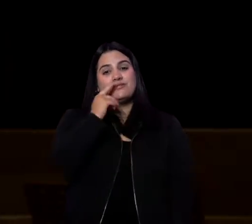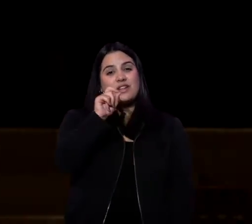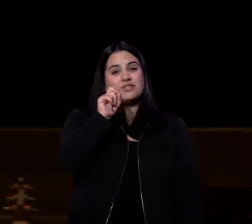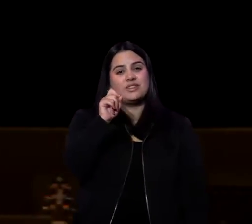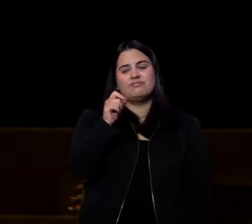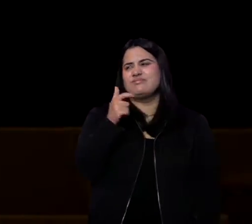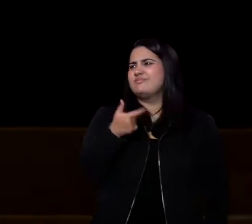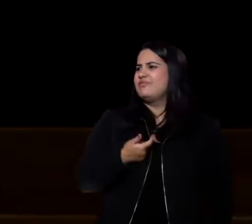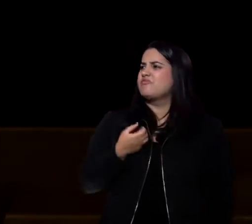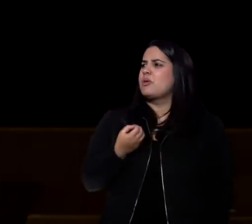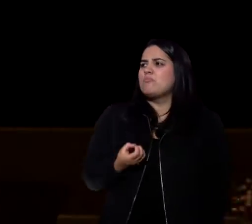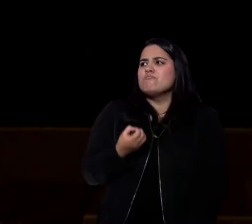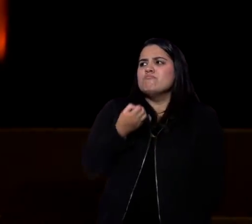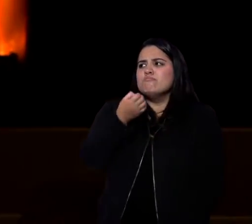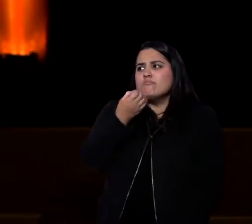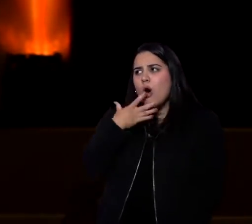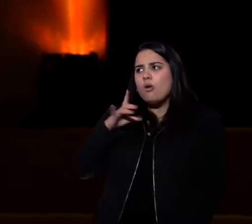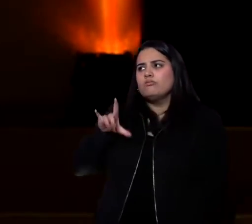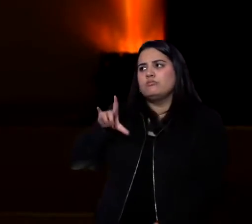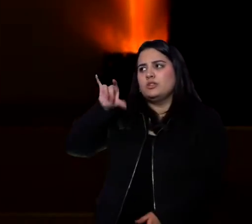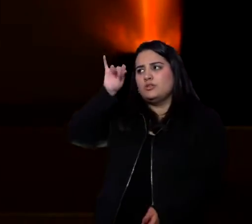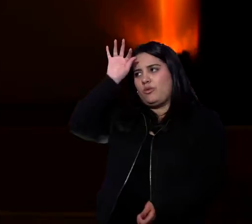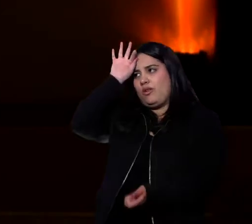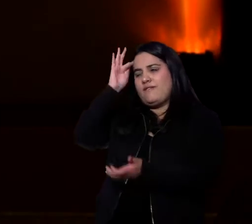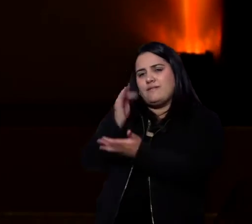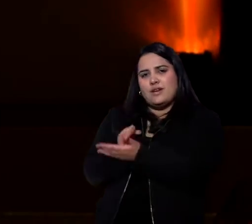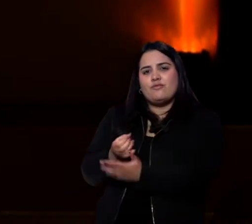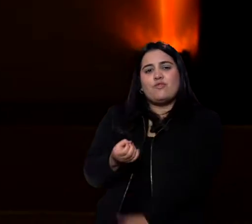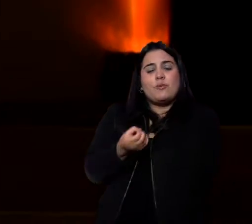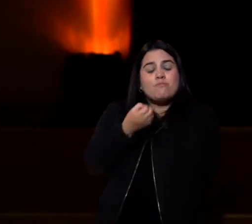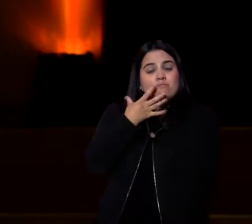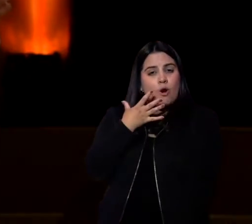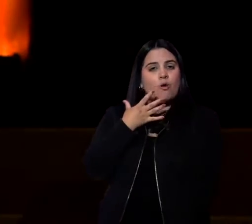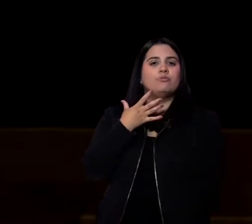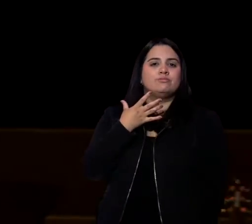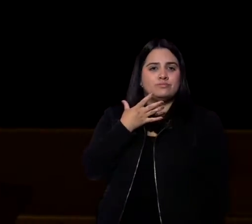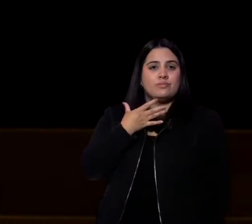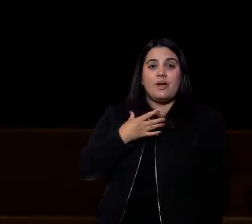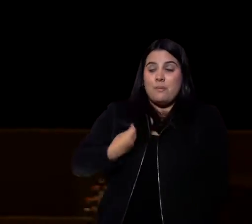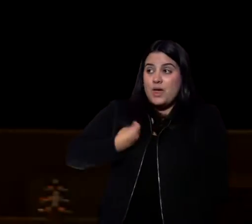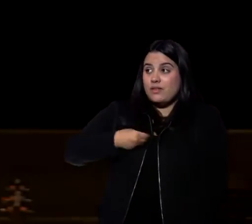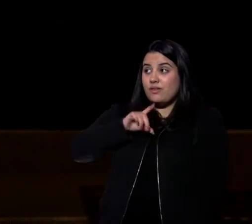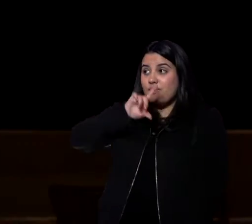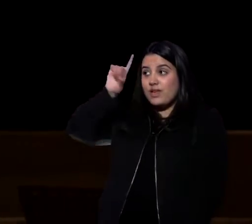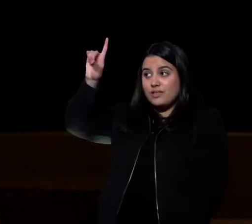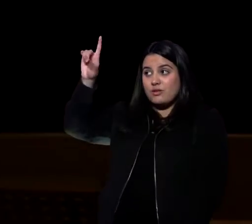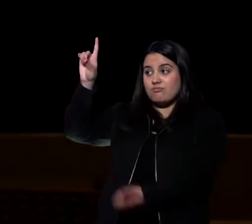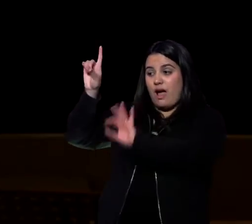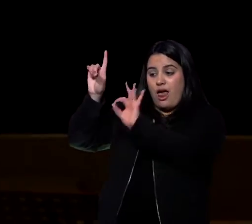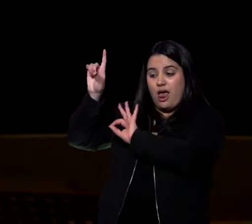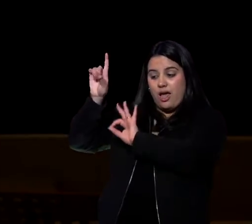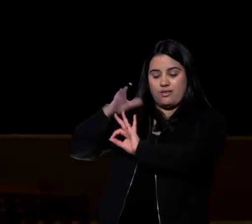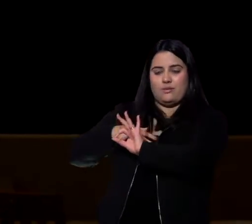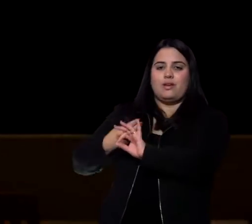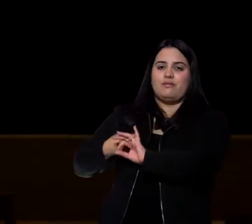muito bom ter tido fé para largar tudo e viver tudo que Deus tem preparado para a minha vida.